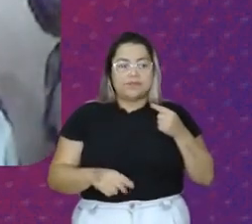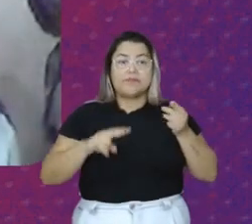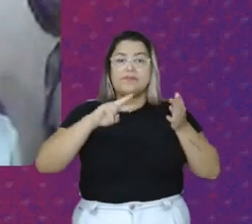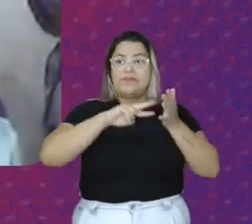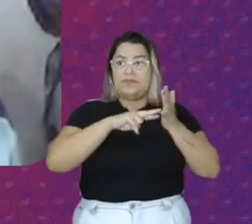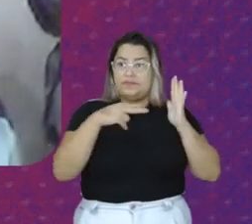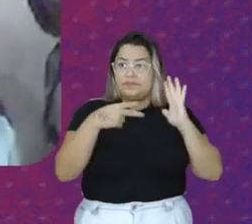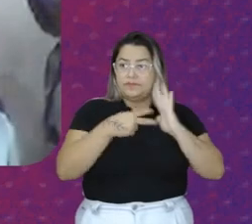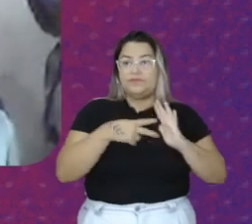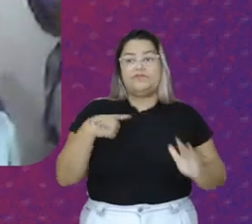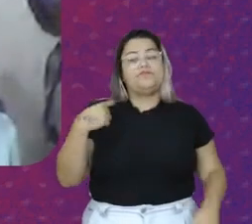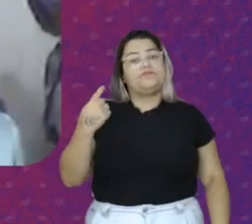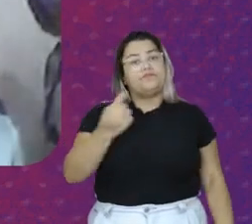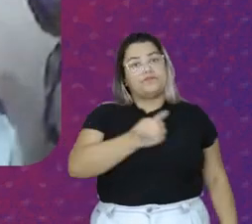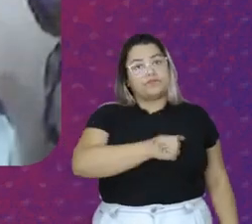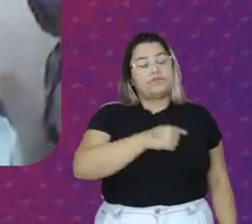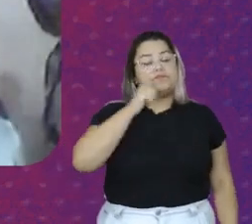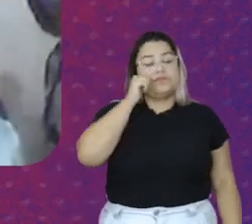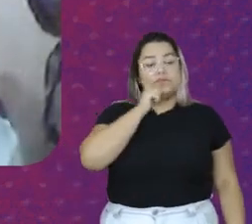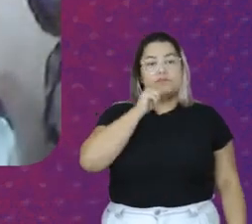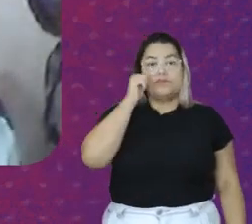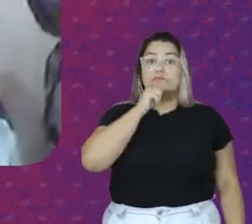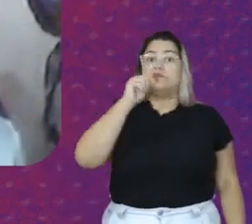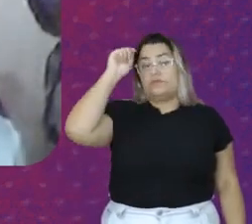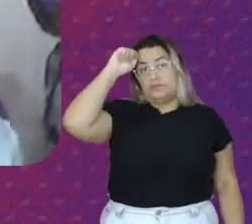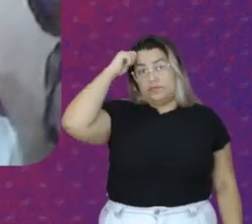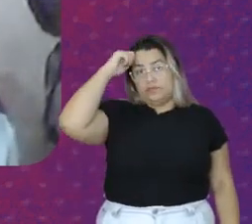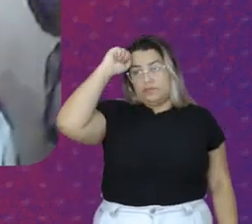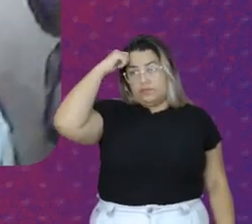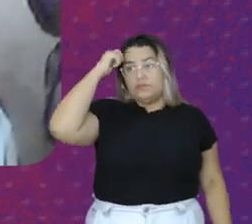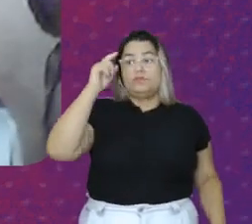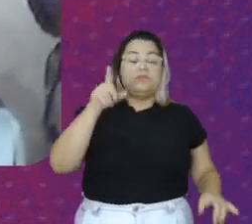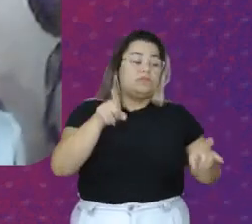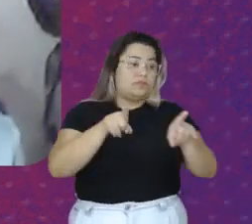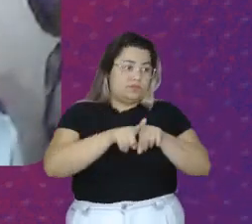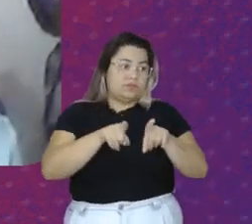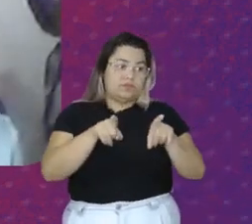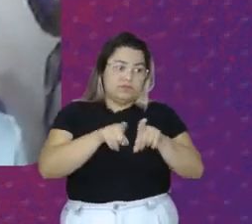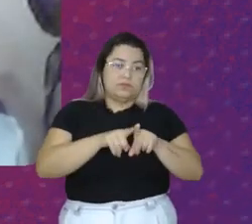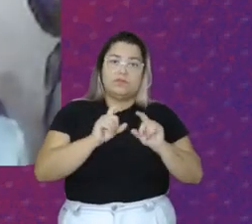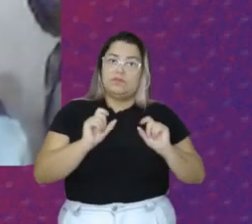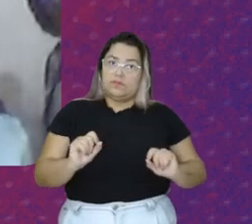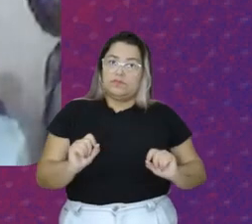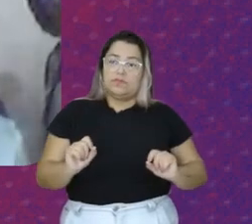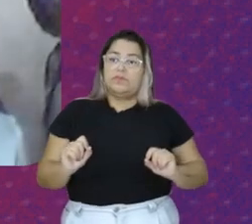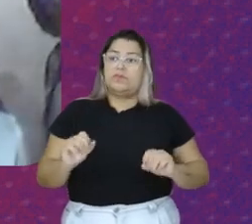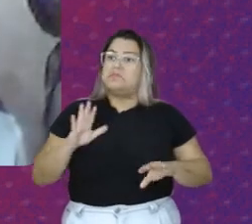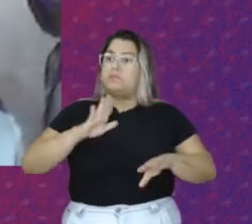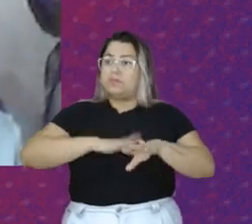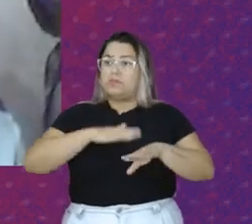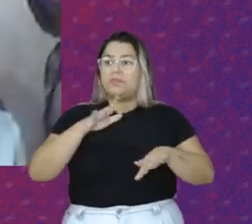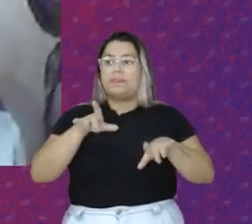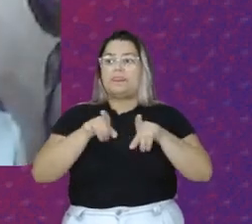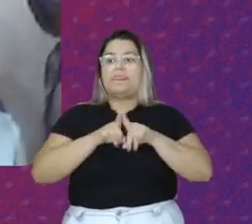sentido, nós mulheres negras, fomos, né, as que mais